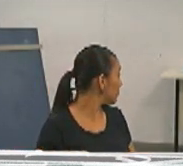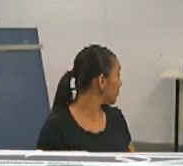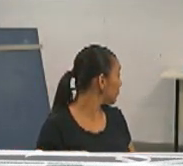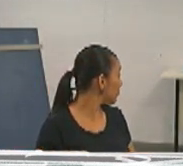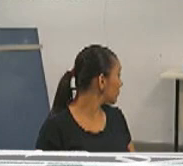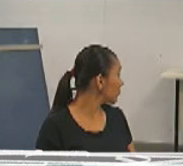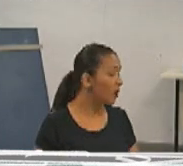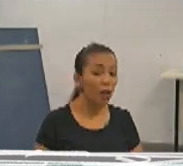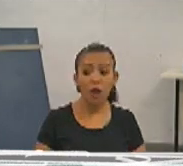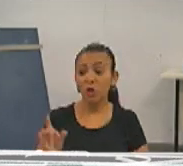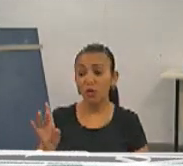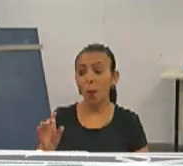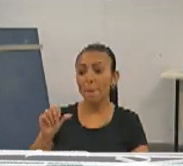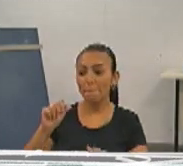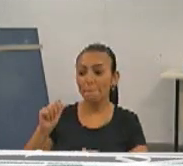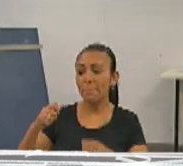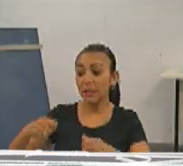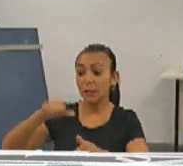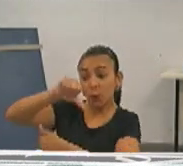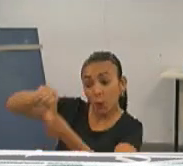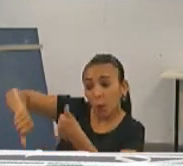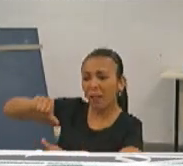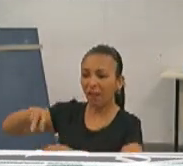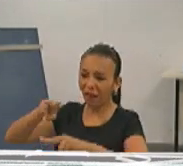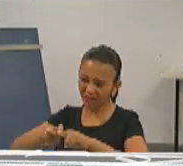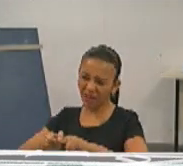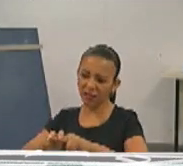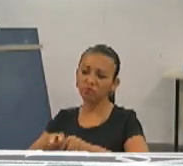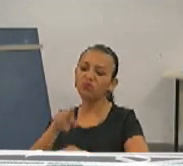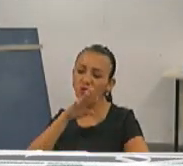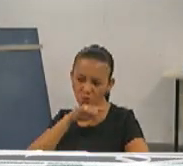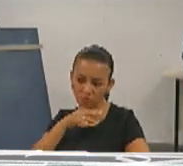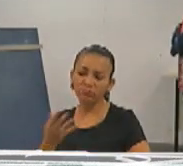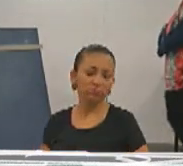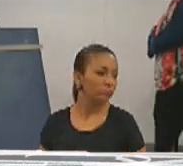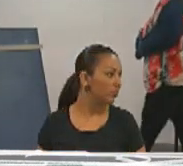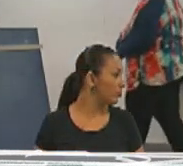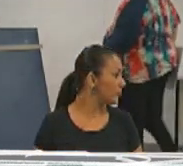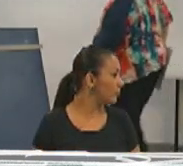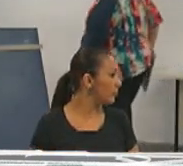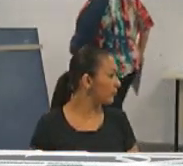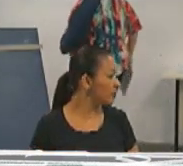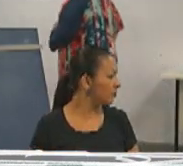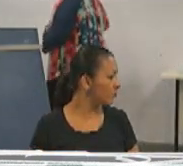coisa? Pois não. Obrigado. A senhora tem o tempo.